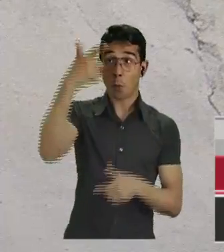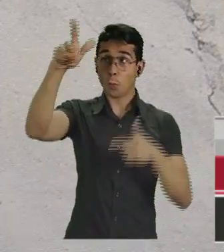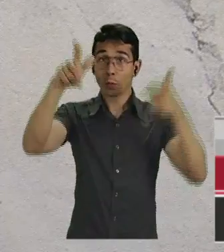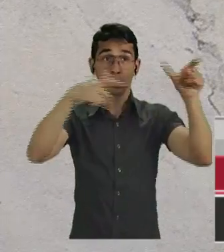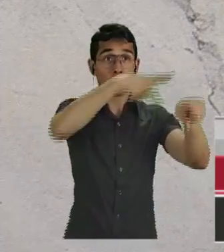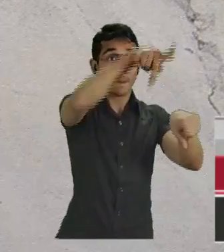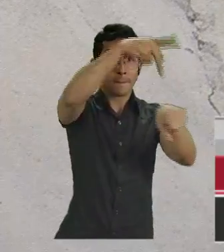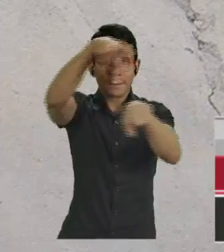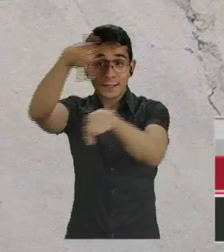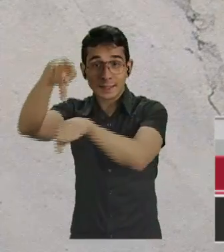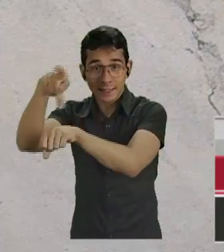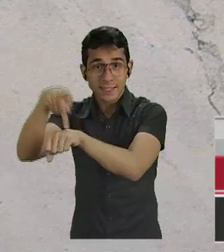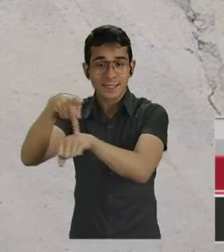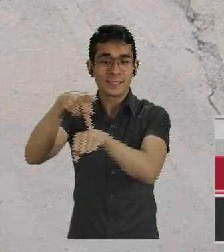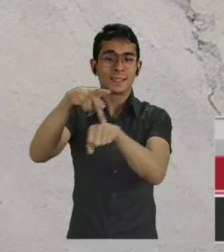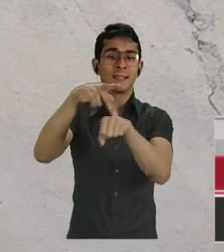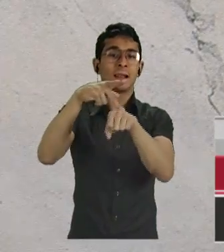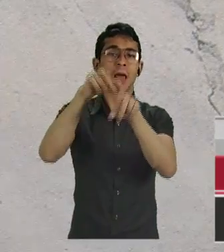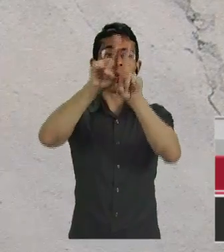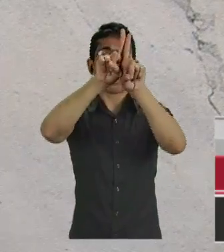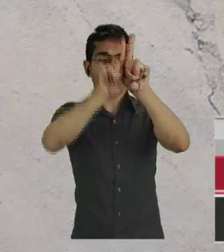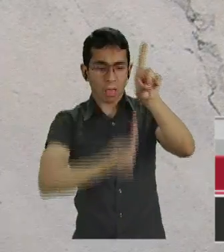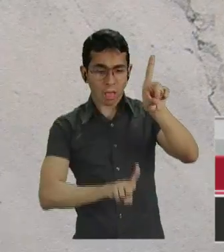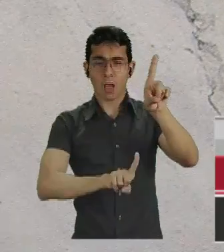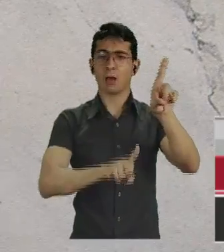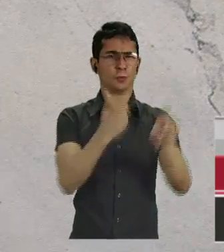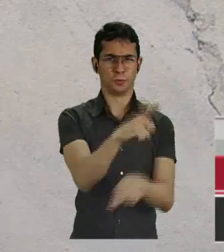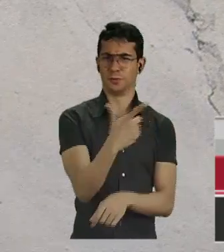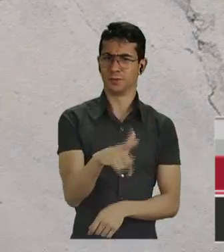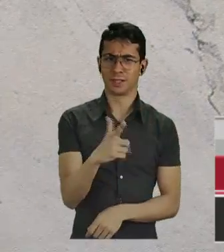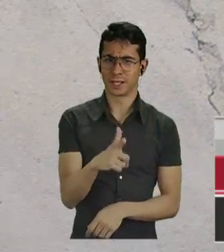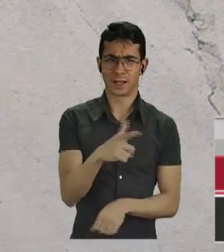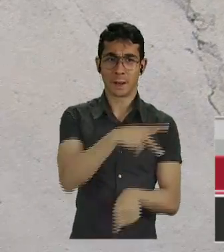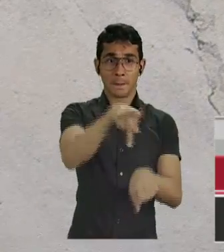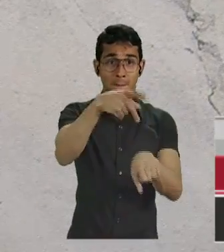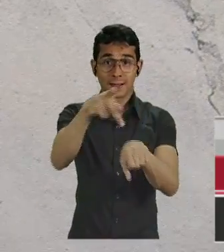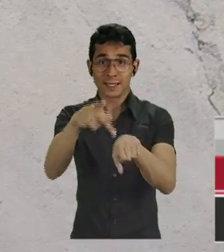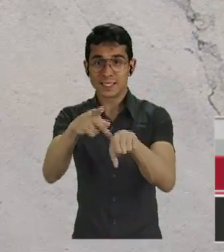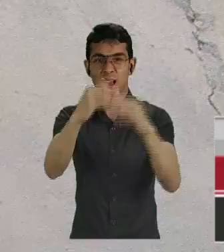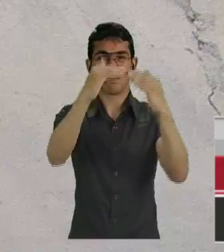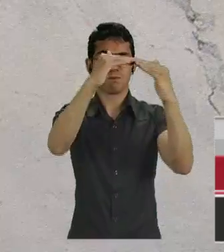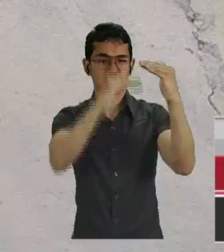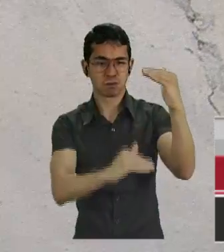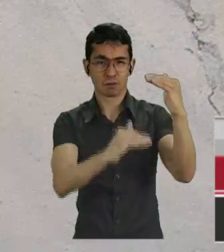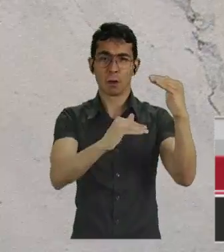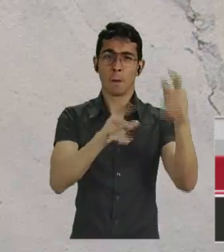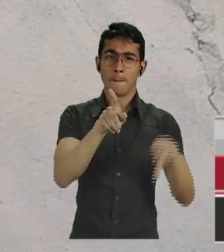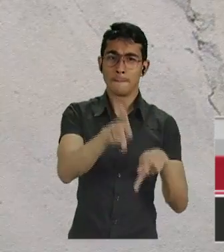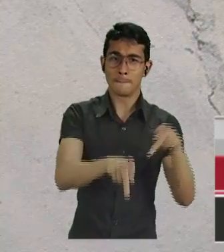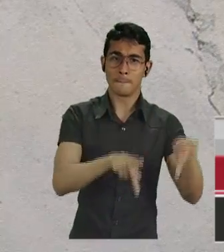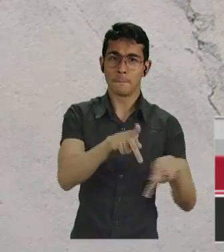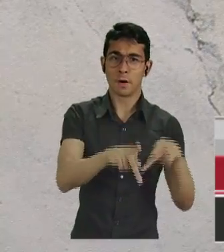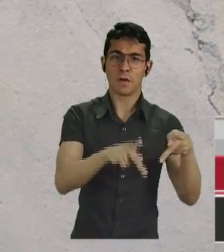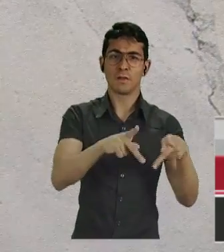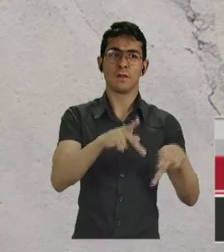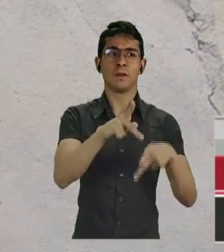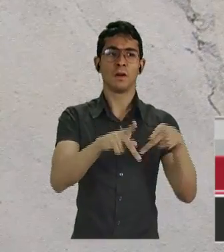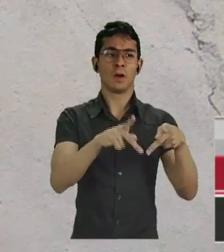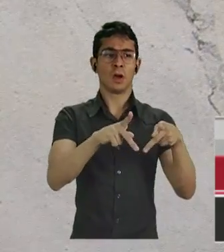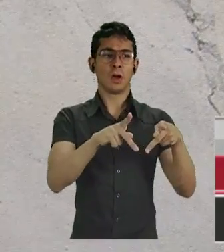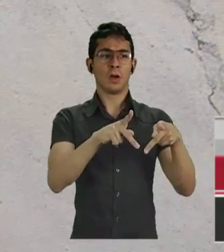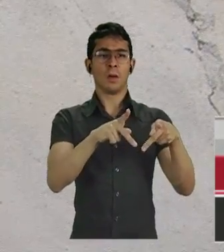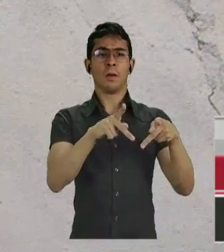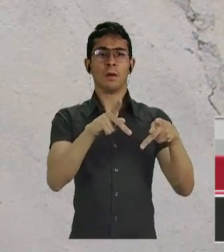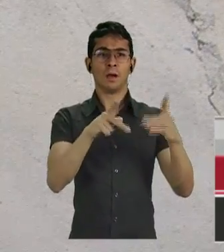de 10a categoria nem países que nós temos pessoas que não são nem e civilizadas com o crime